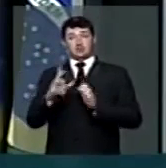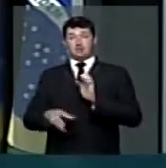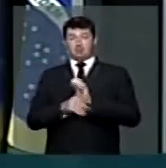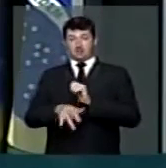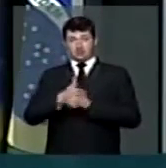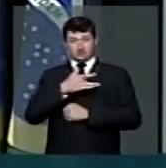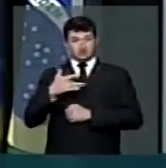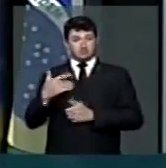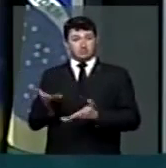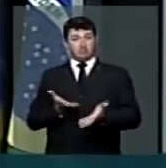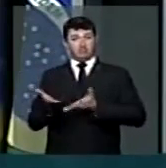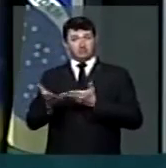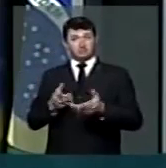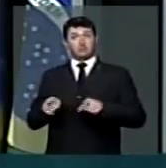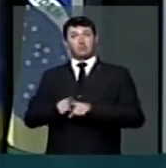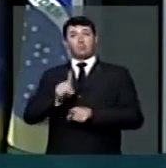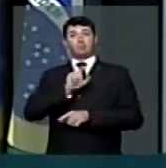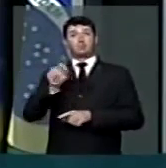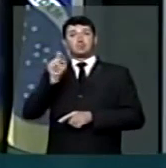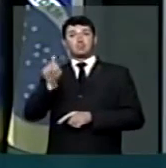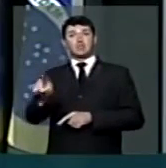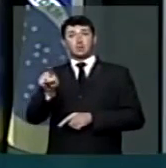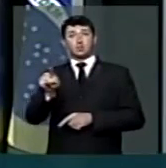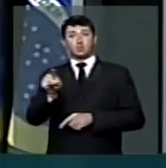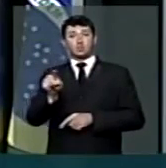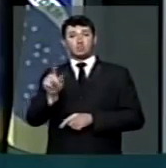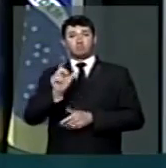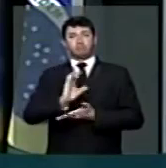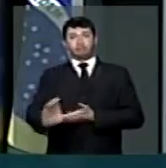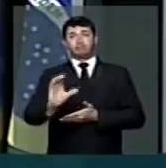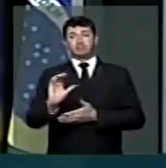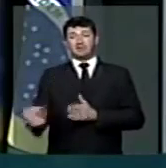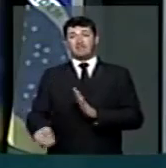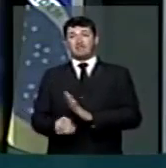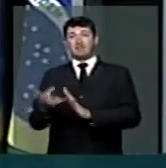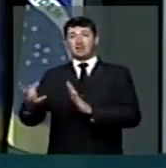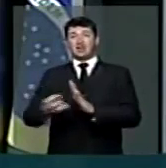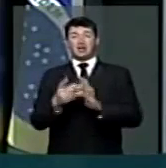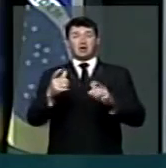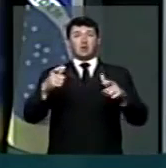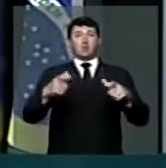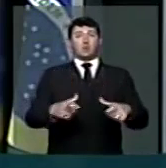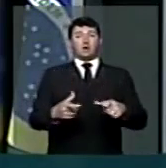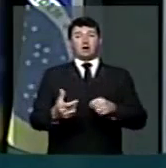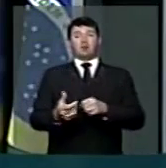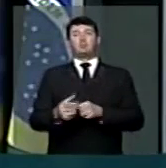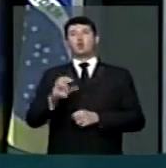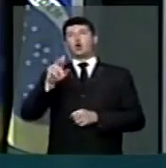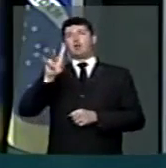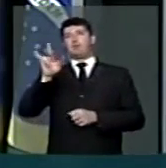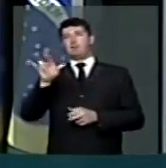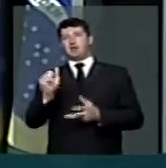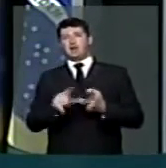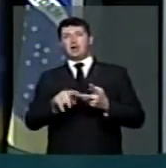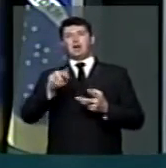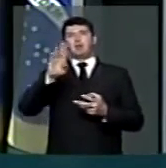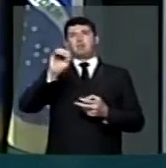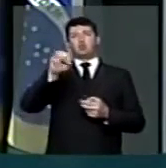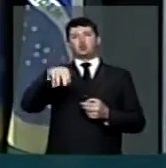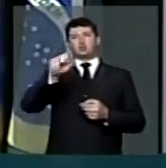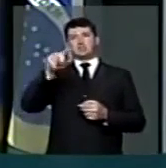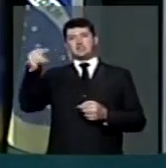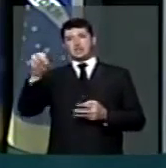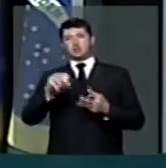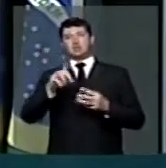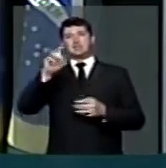saúde para ter com 100 mil dezenas de unidades de saúde, Oliveira, Bom Sucesso, São Tiago, São João